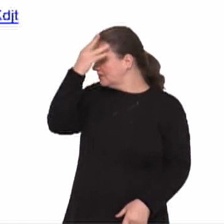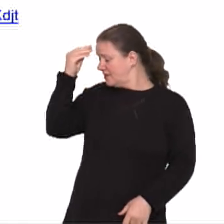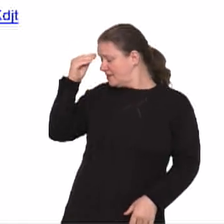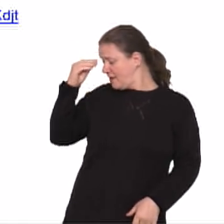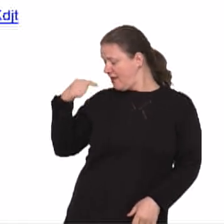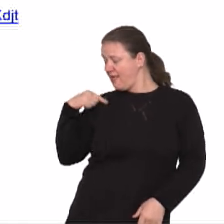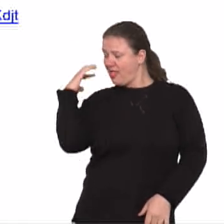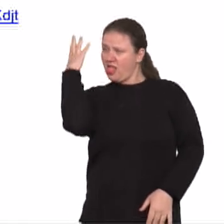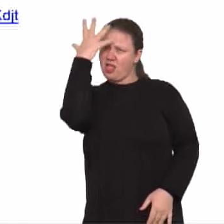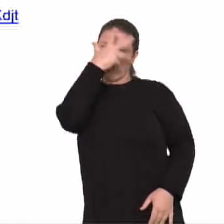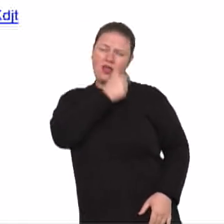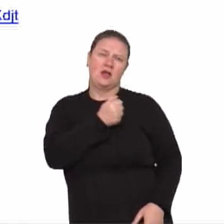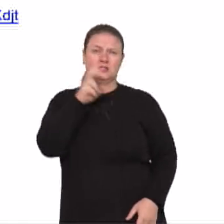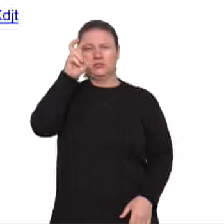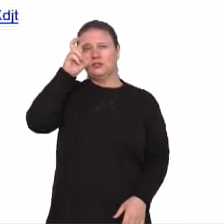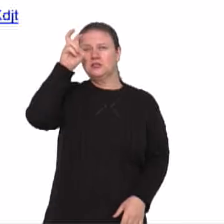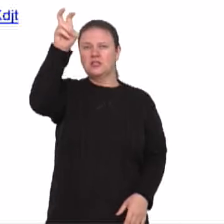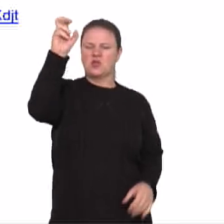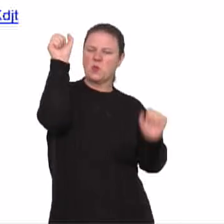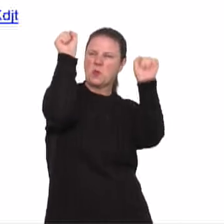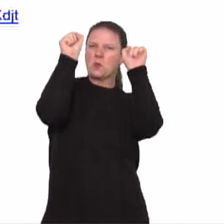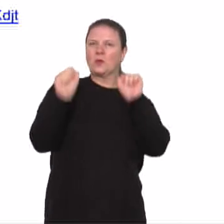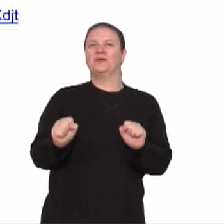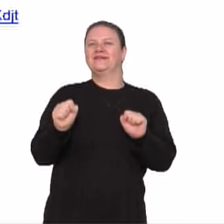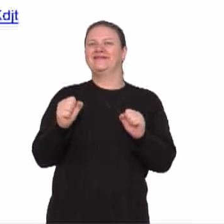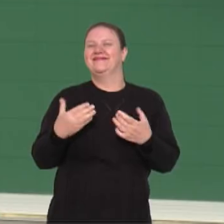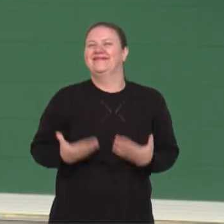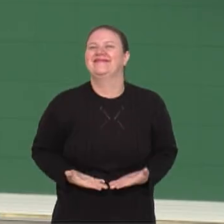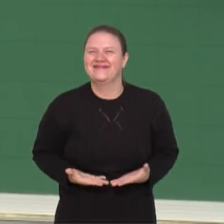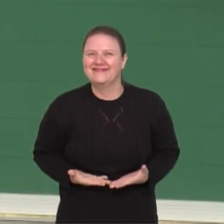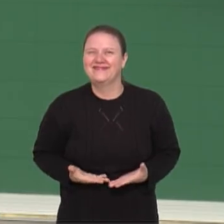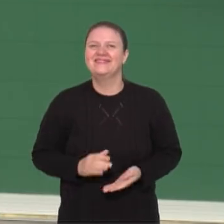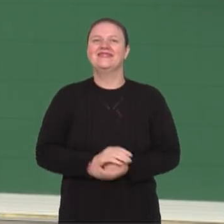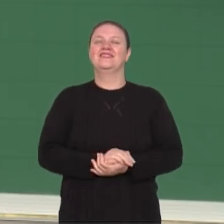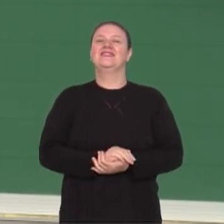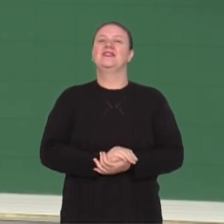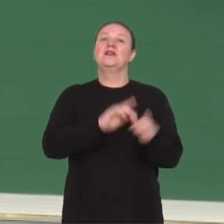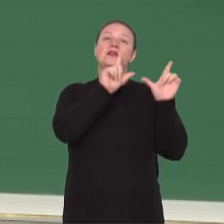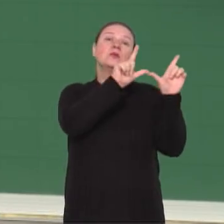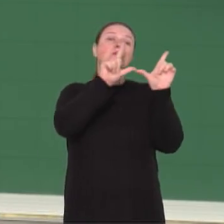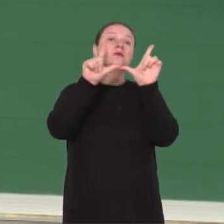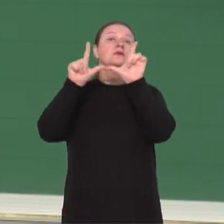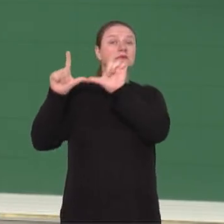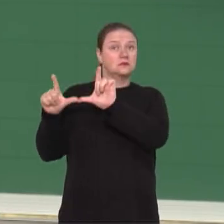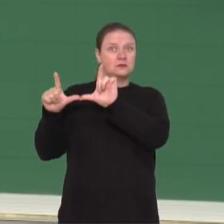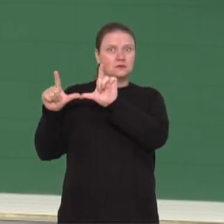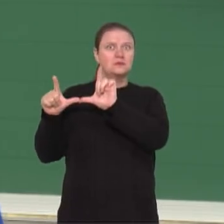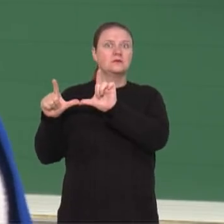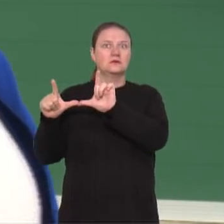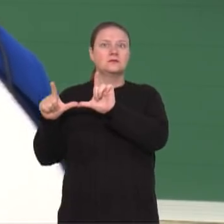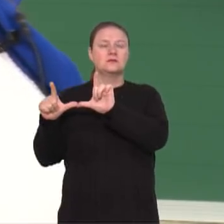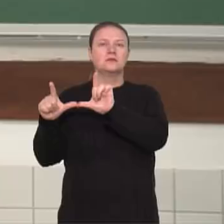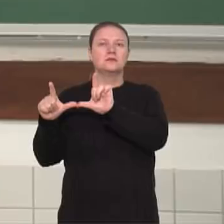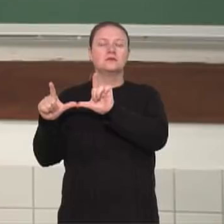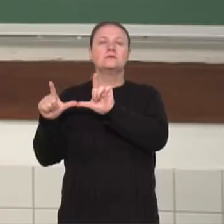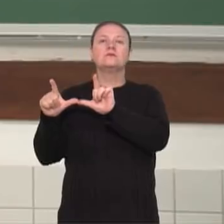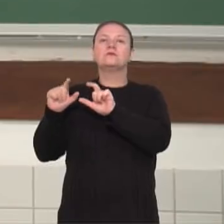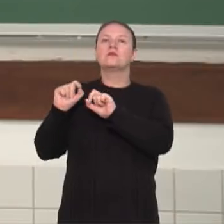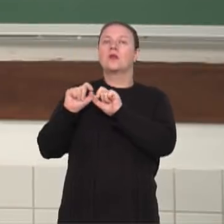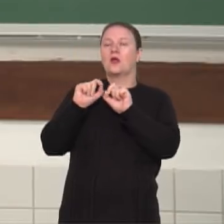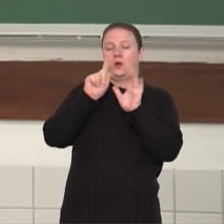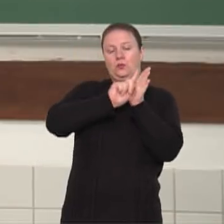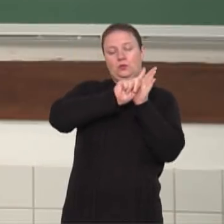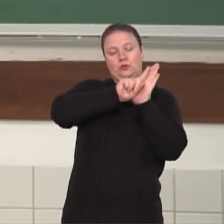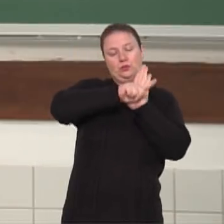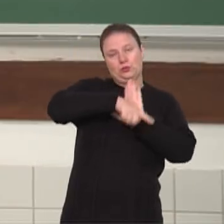falar linda, inteligente e poderosa. Né? Então, a tirinha aí é um gênero textual